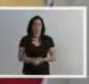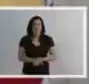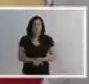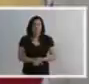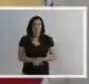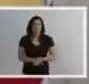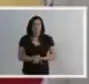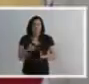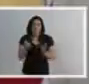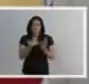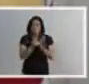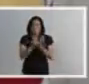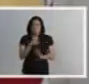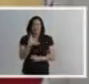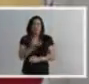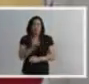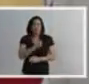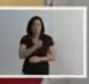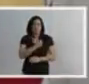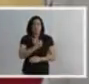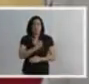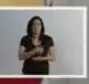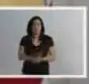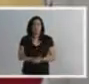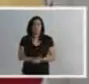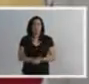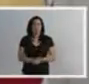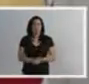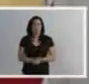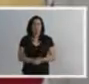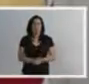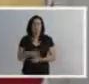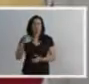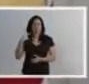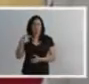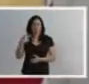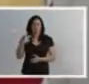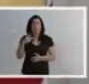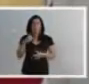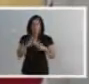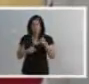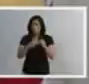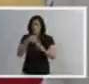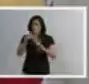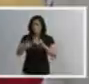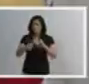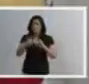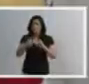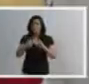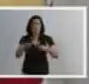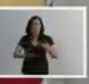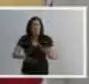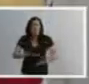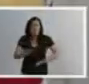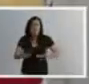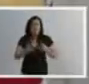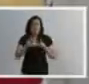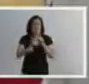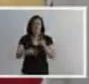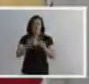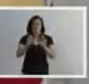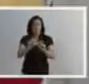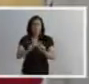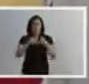nossas vidas para sempre na verdade o vereador que passa por aqui que tem um mandato para servir à população que se